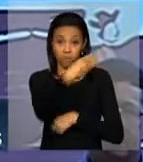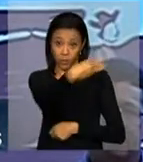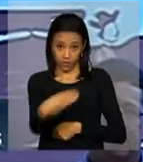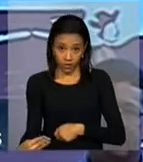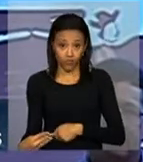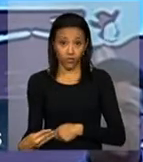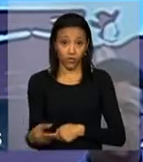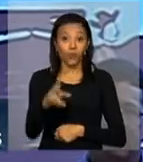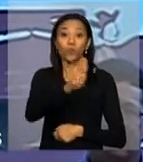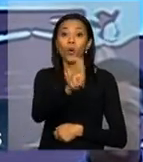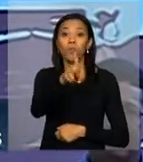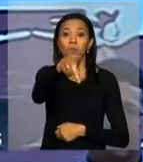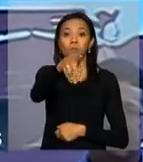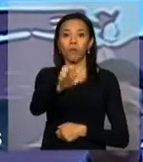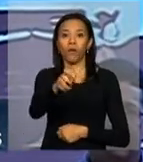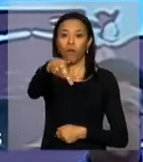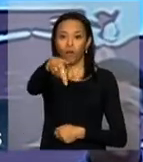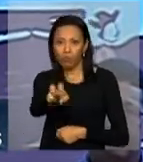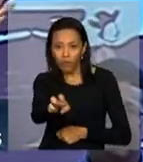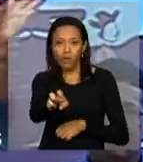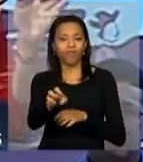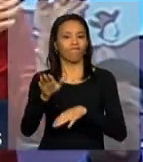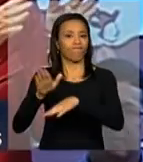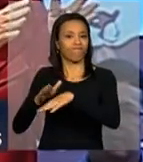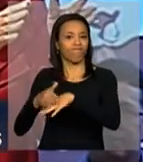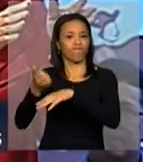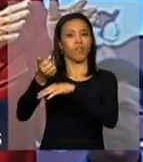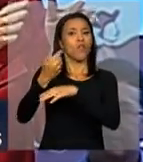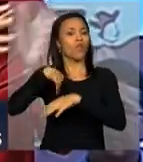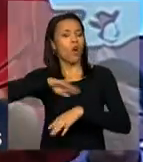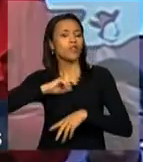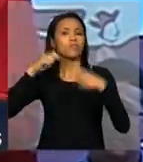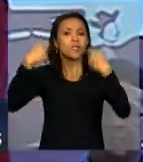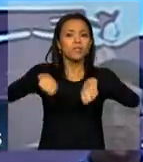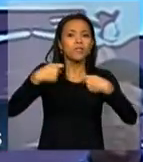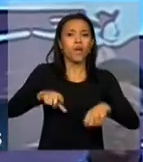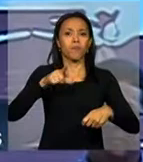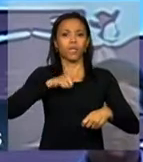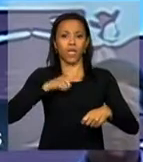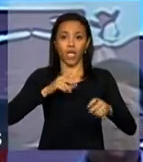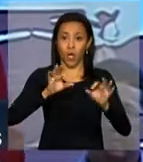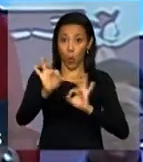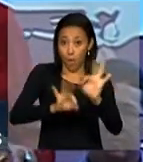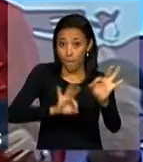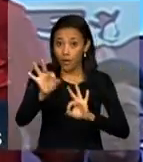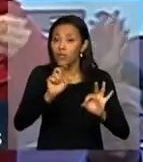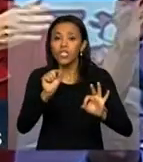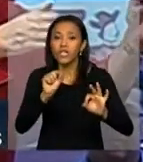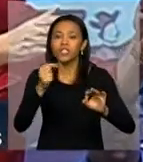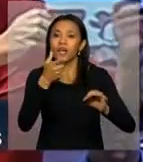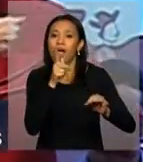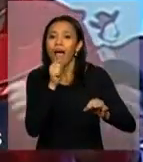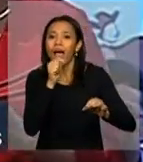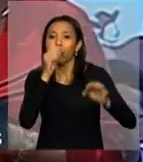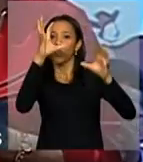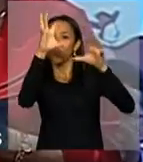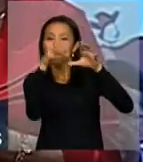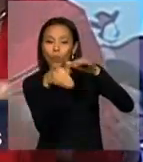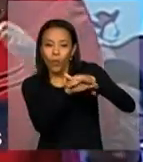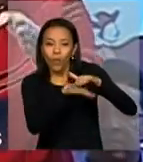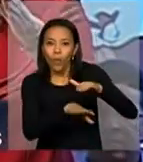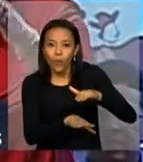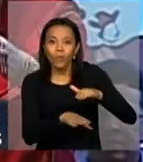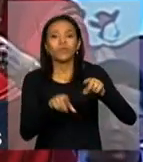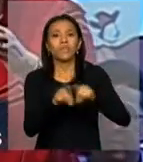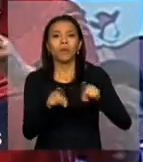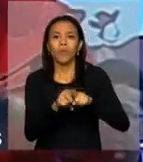ministro Pepe Vargas. Nós temos de ter um plano para reservação de água. Nós temos de ter um plano